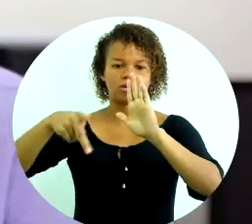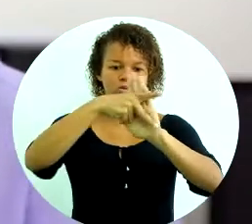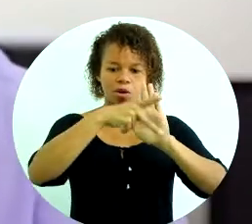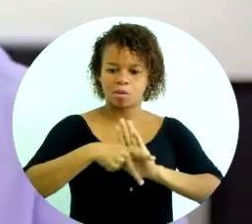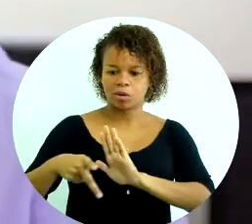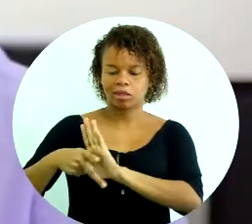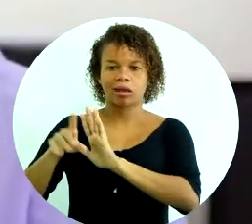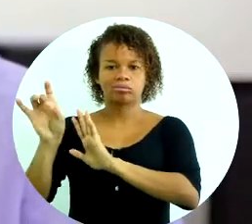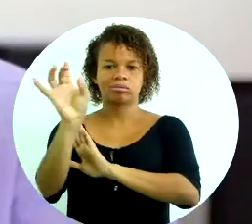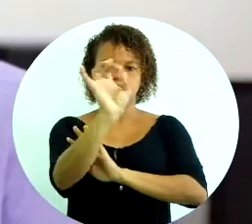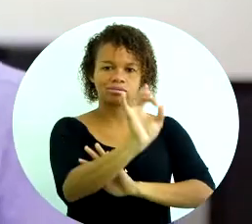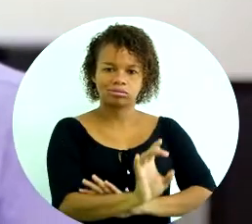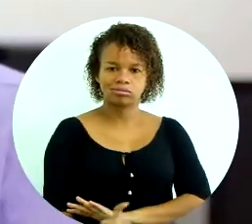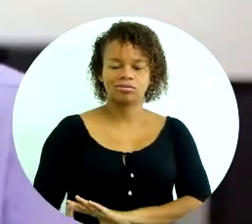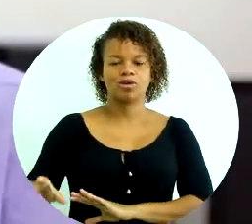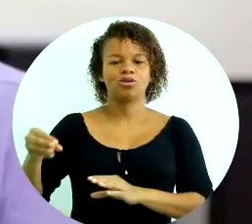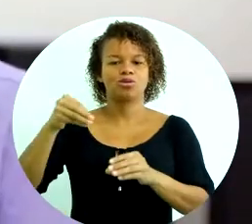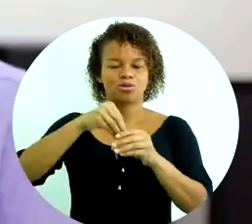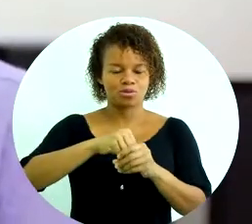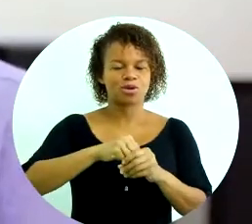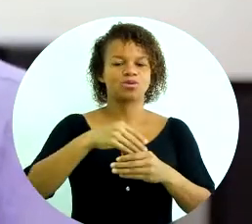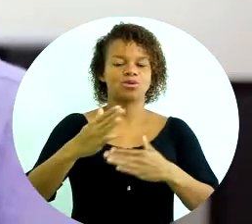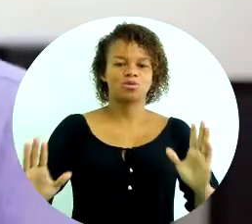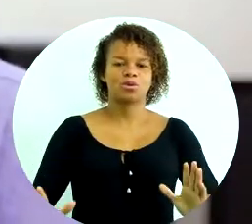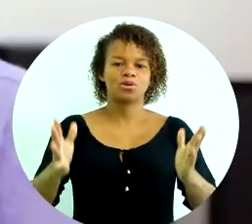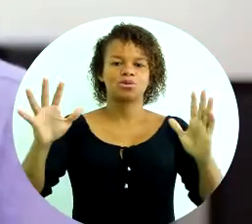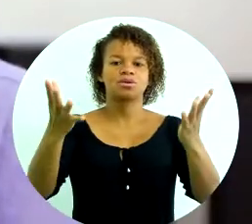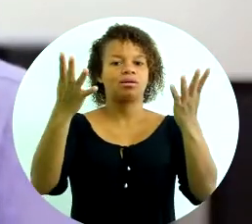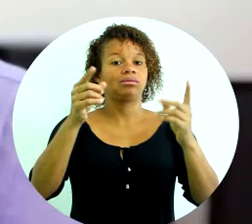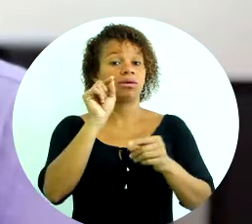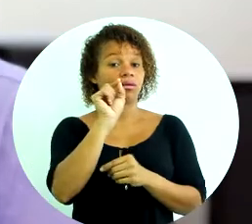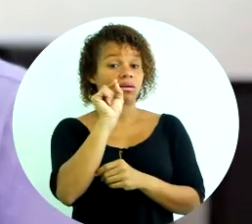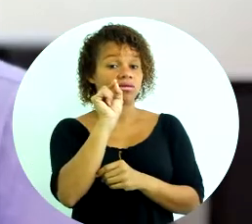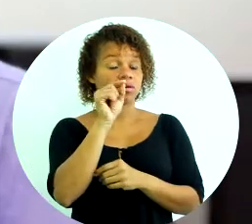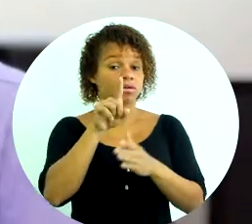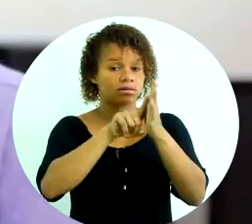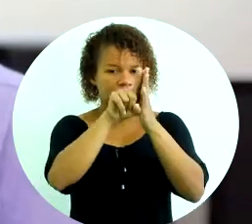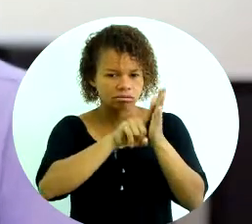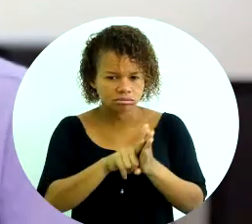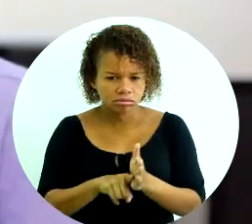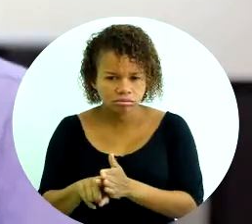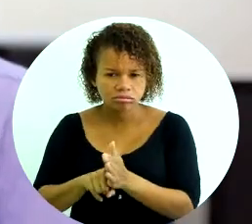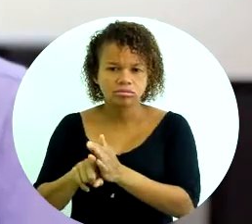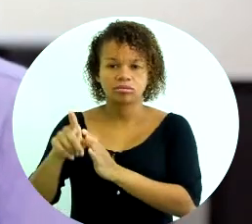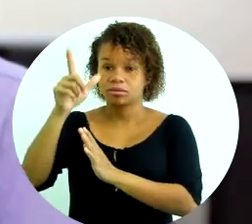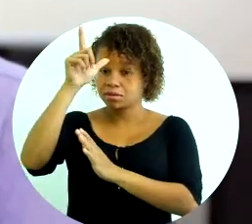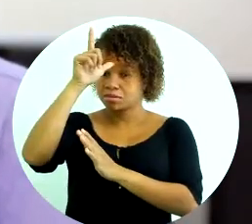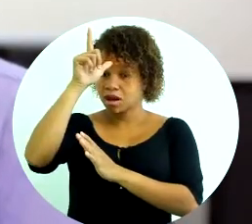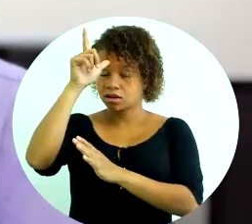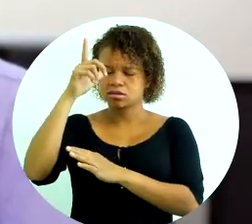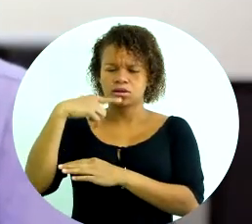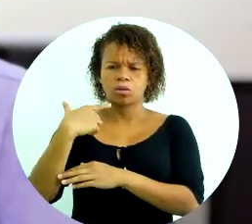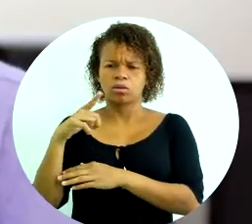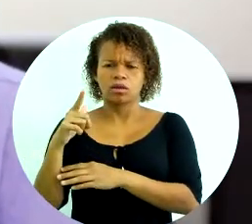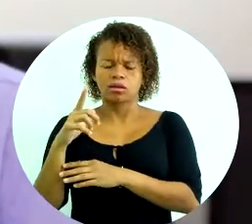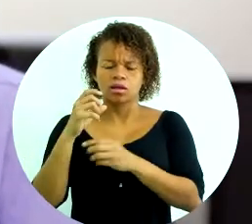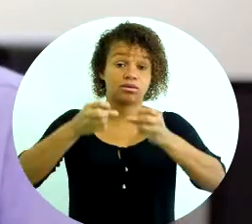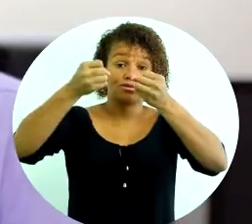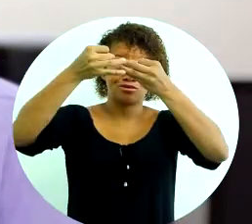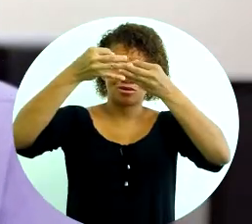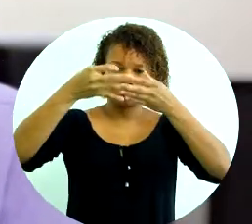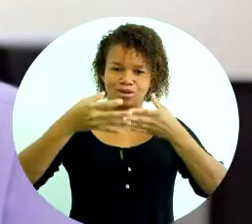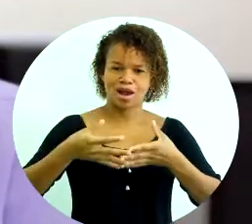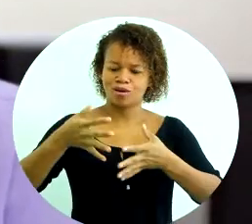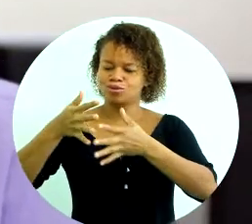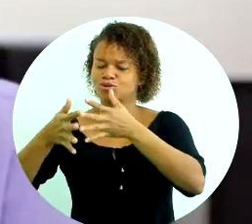haveriam os proprietários e os não proprietários dos meios de produção. É através dessa análise que Marx tenta não